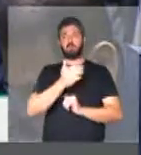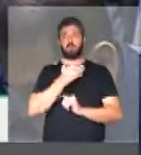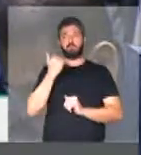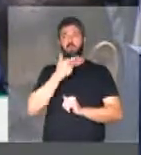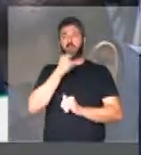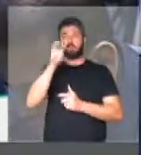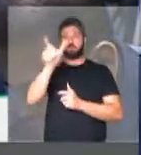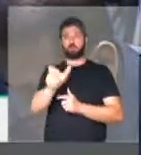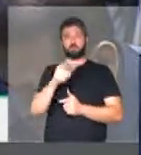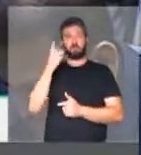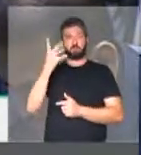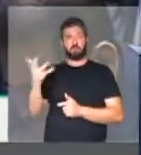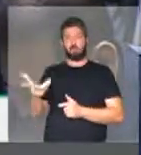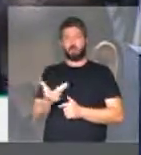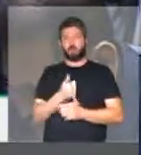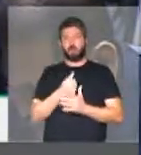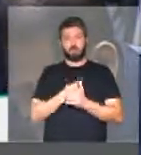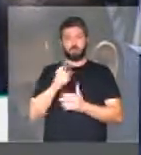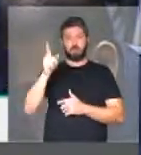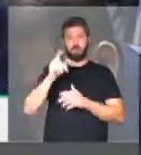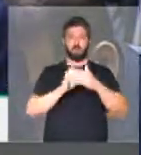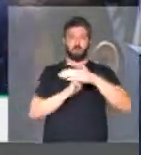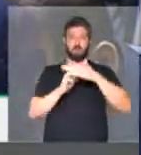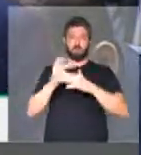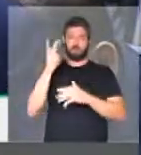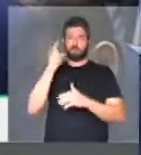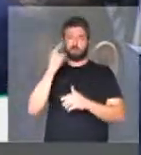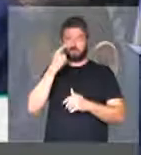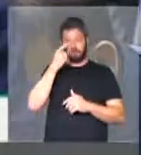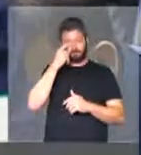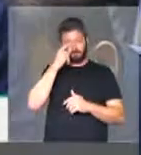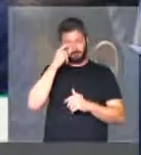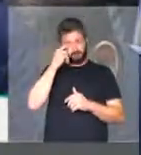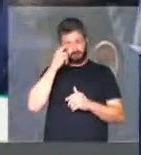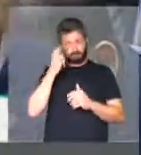falecimento desse grande parlamentar e esse grande empresário cearense, que foi Zé Dias Macedo. Muito obrigado.